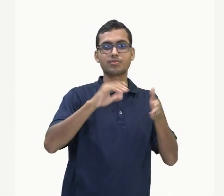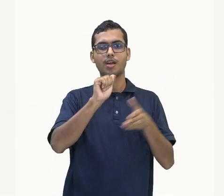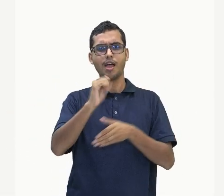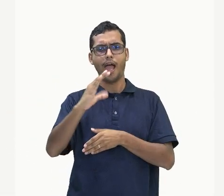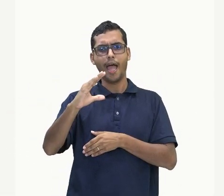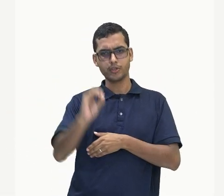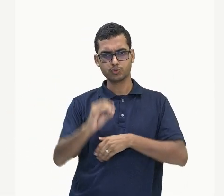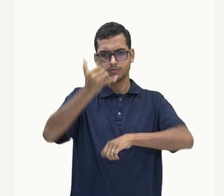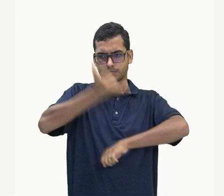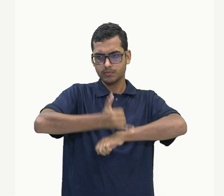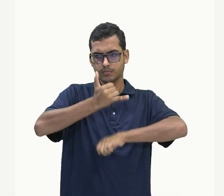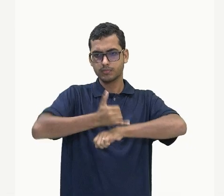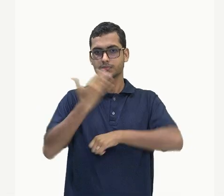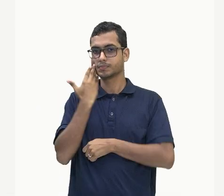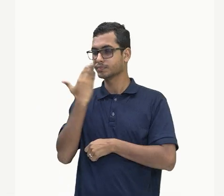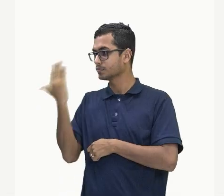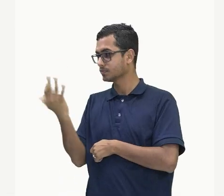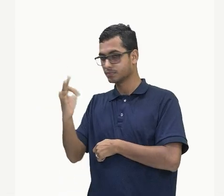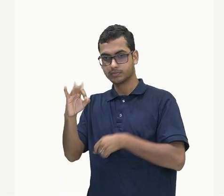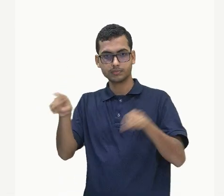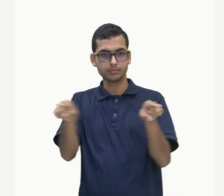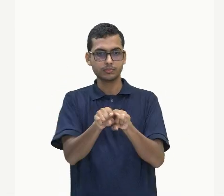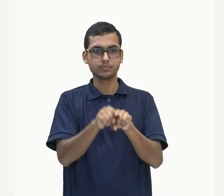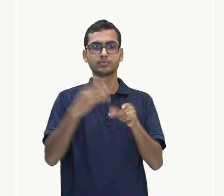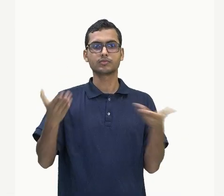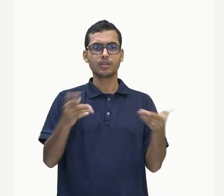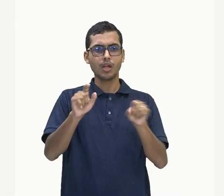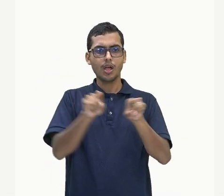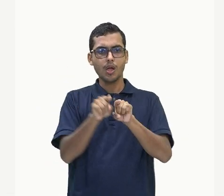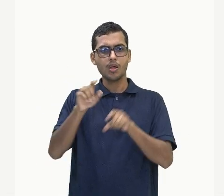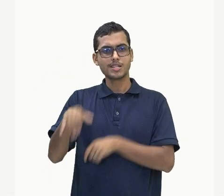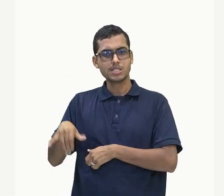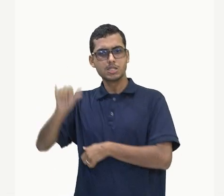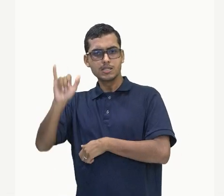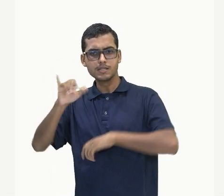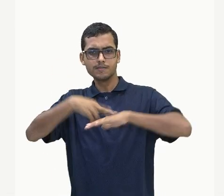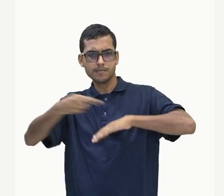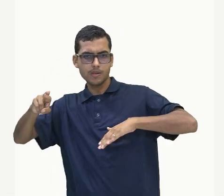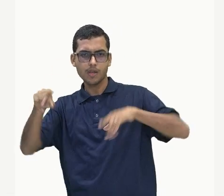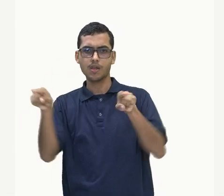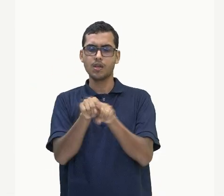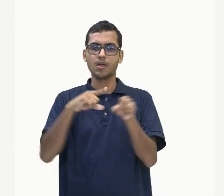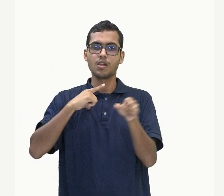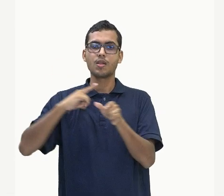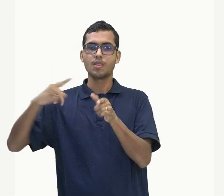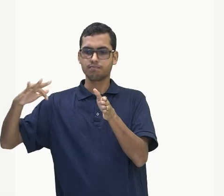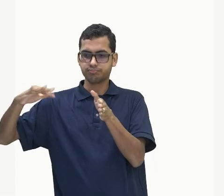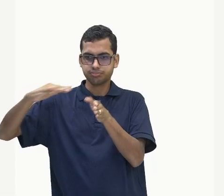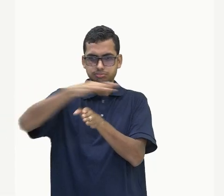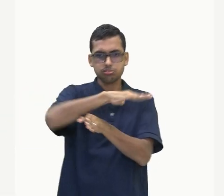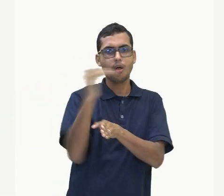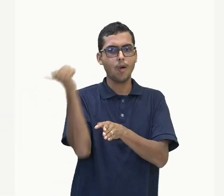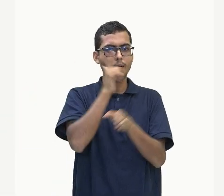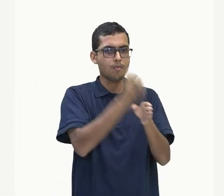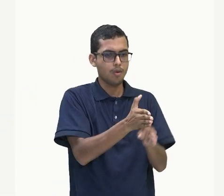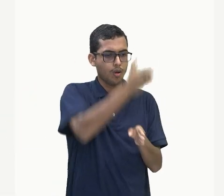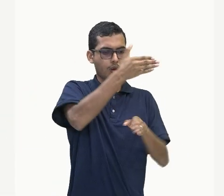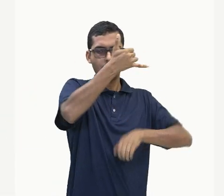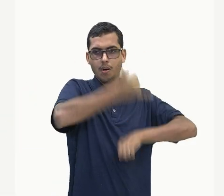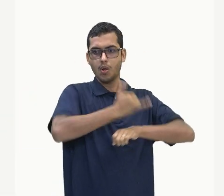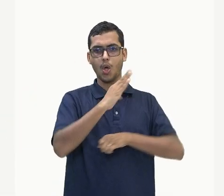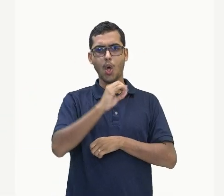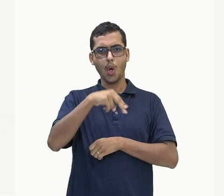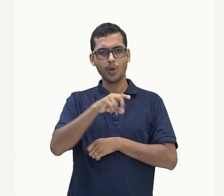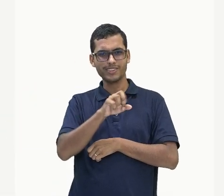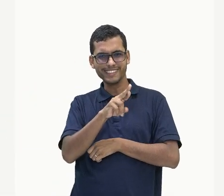retida por uma placa de aço. Já as radiações gama, ela tem alto poder de penetração. Observem que